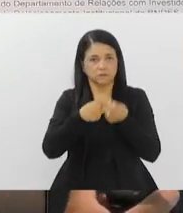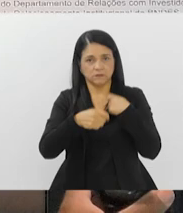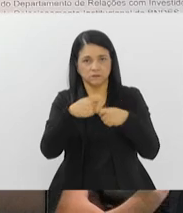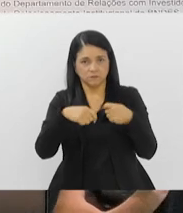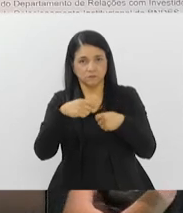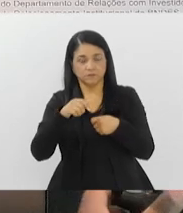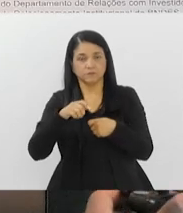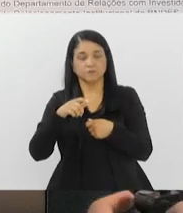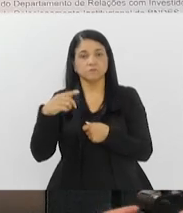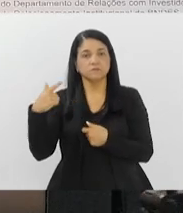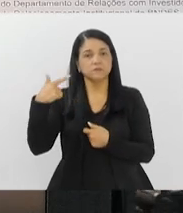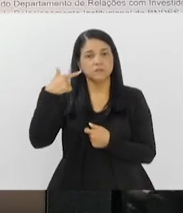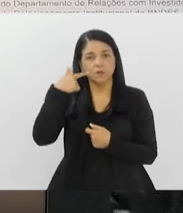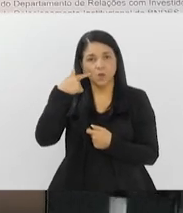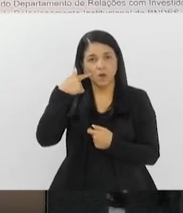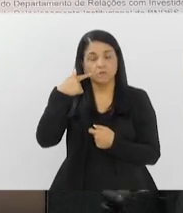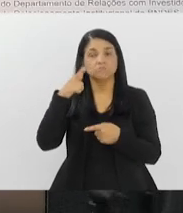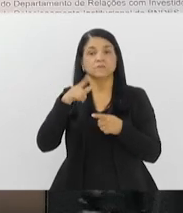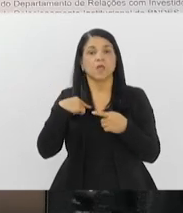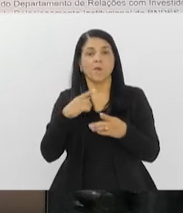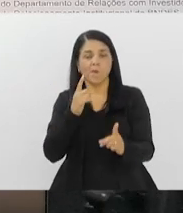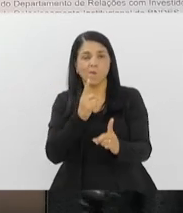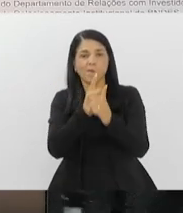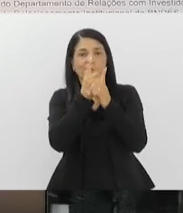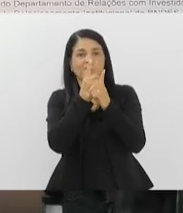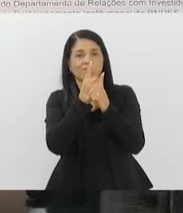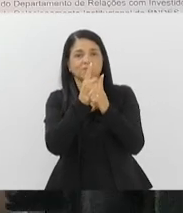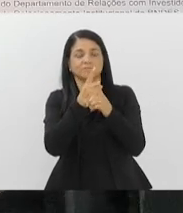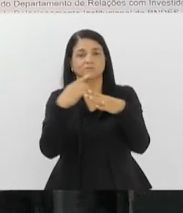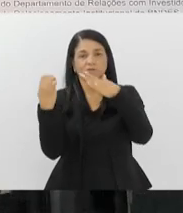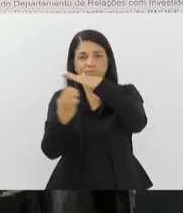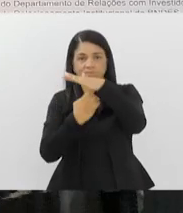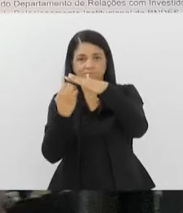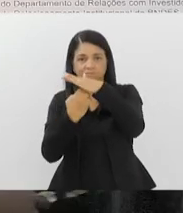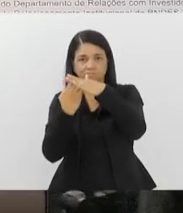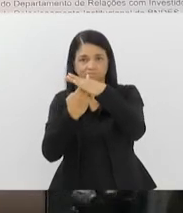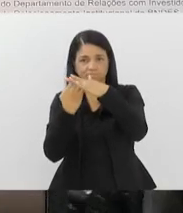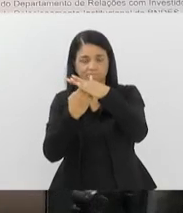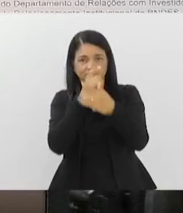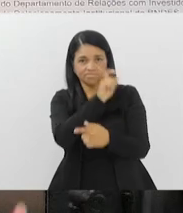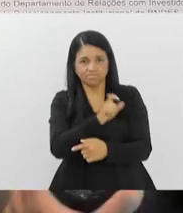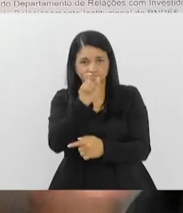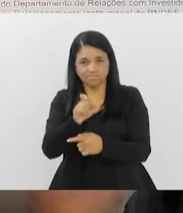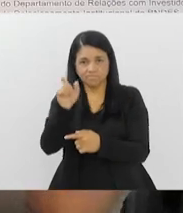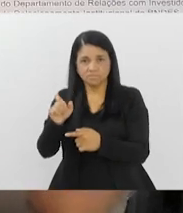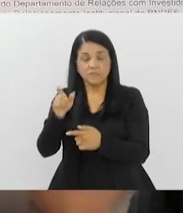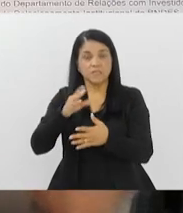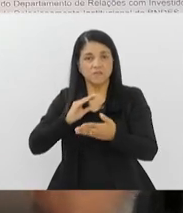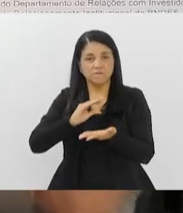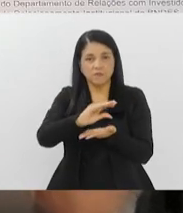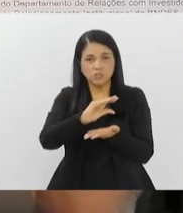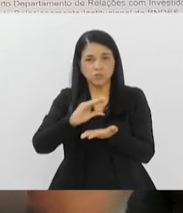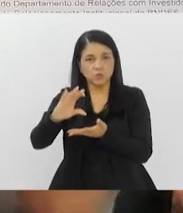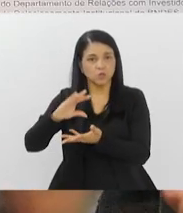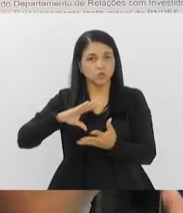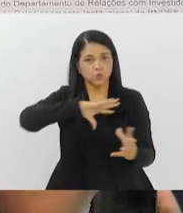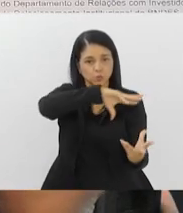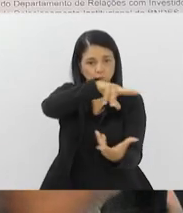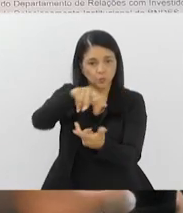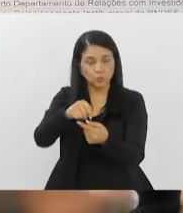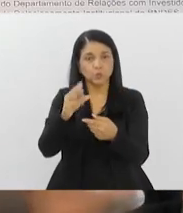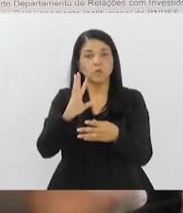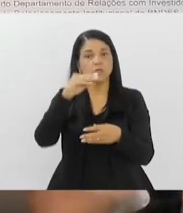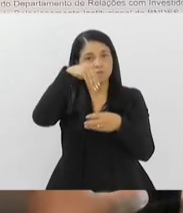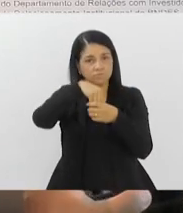Angola, mas também um ponto de encontro para empresários e investidores de todo o mundo, incluindo aqueles do Estado do Rio